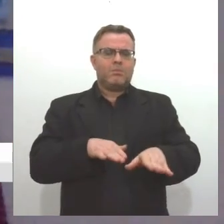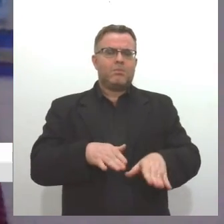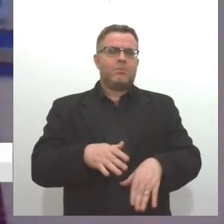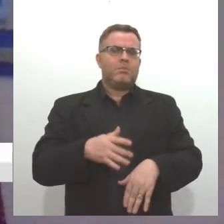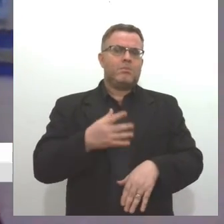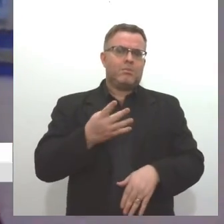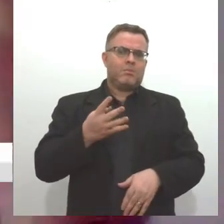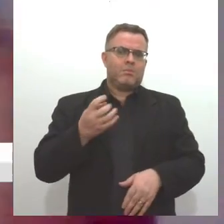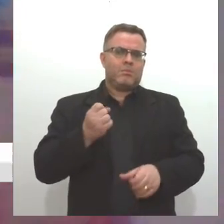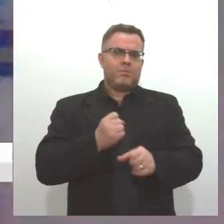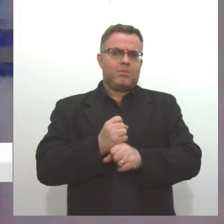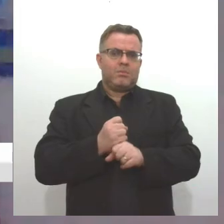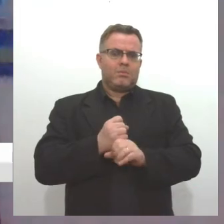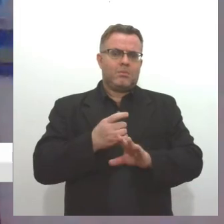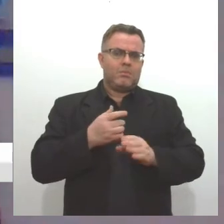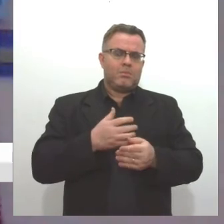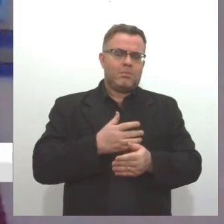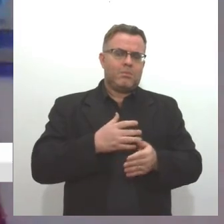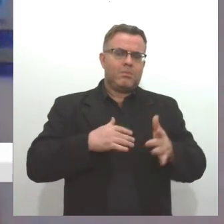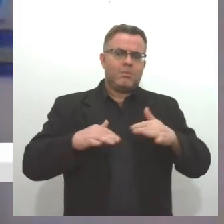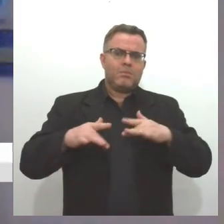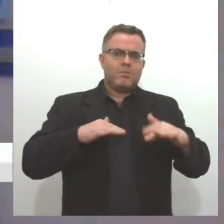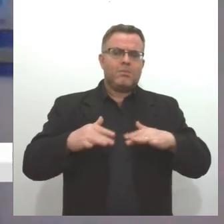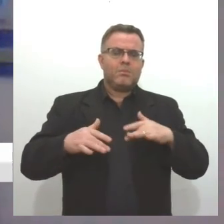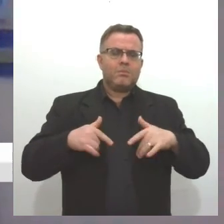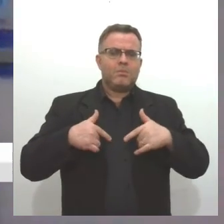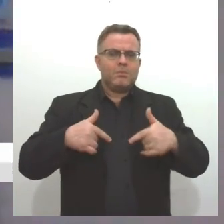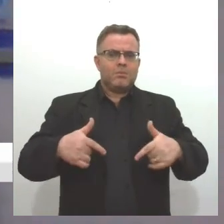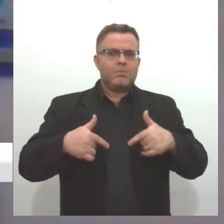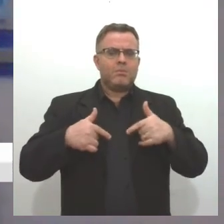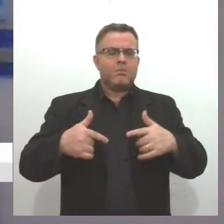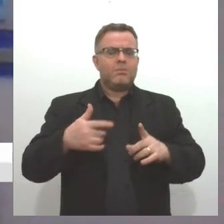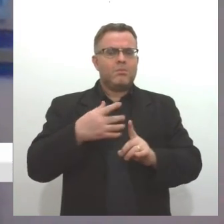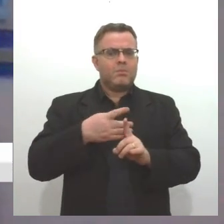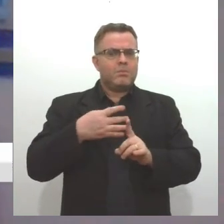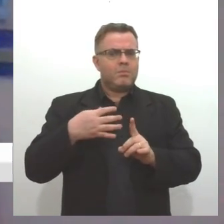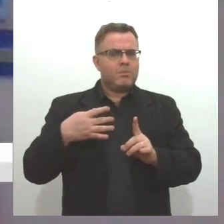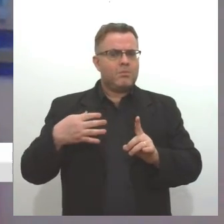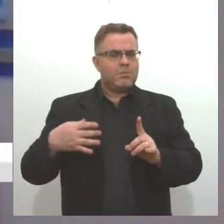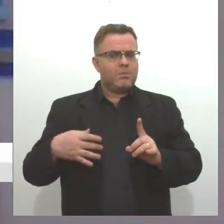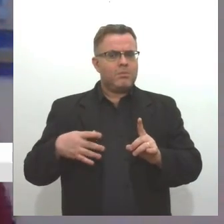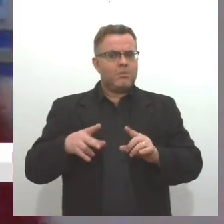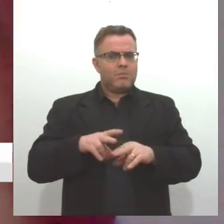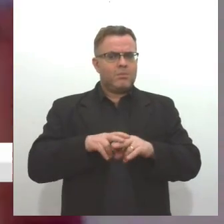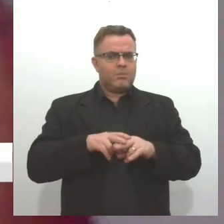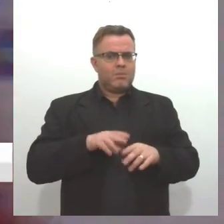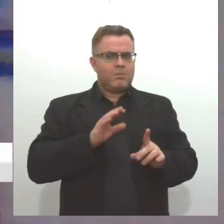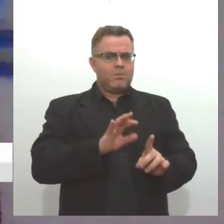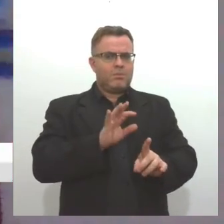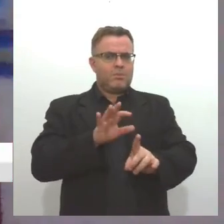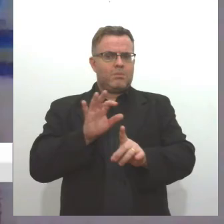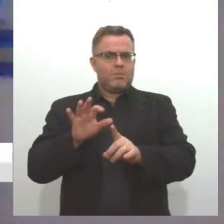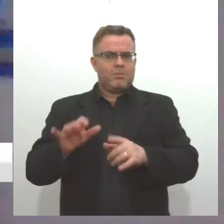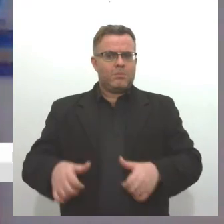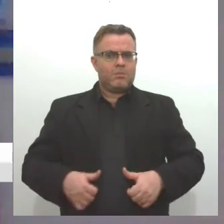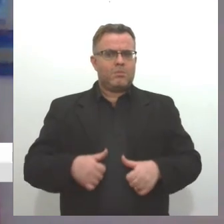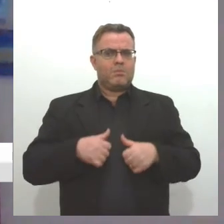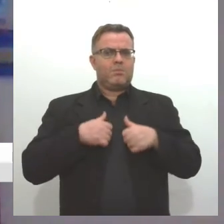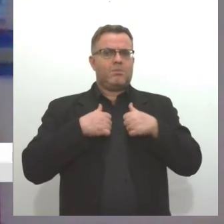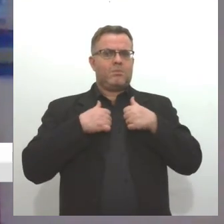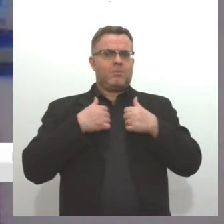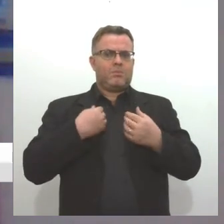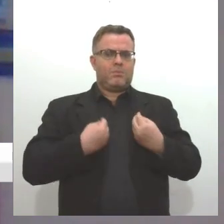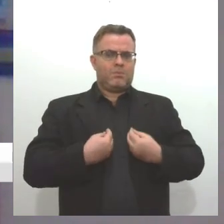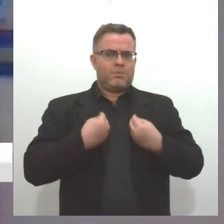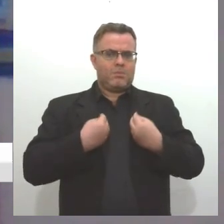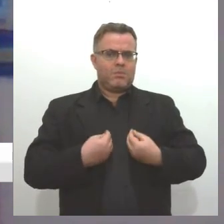movimento LGBT. Então, nessas datas redondas, a gente quer incentivar as pessoas a terem mais orgulho cada vez mais da sua